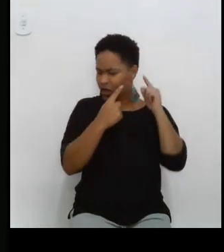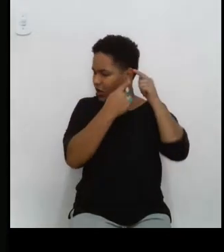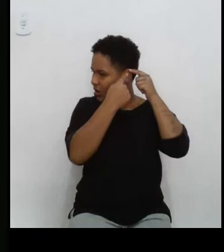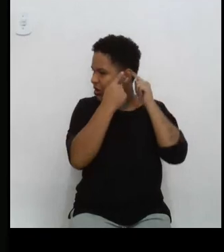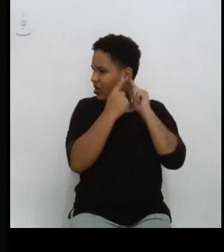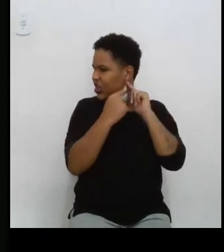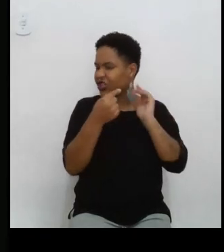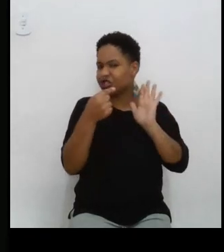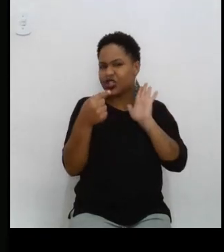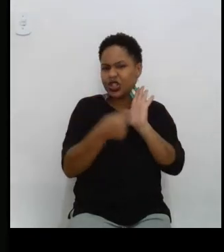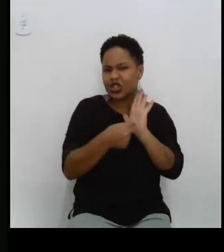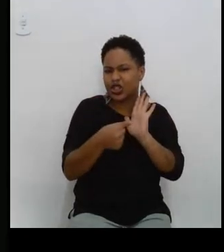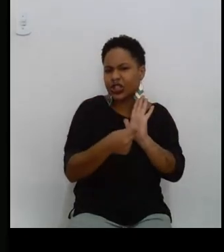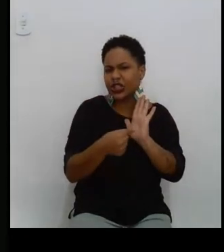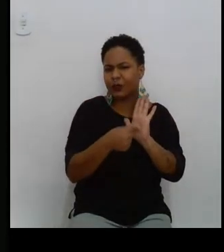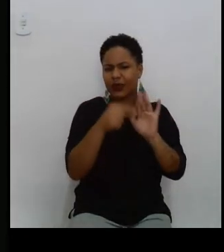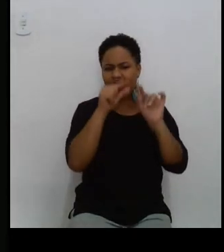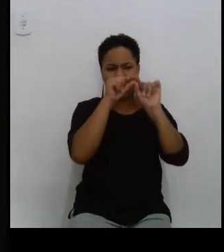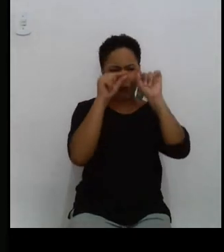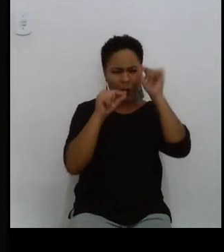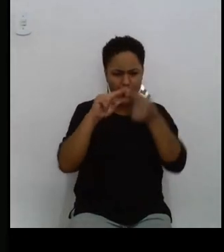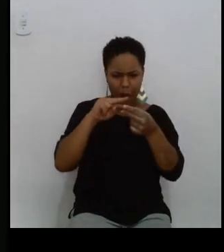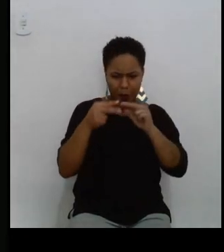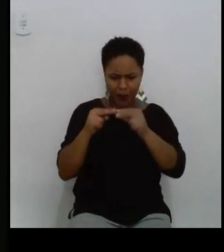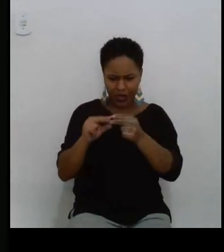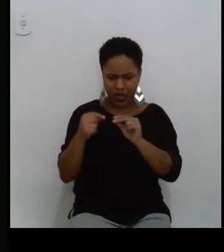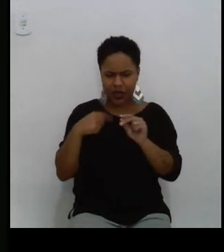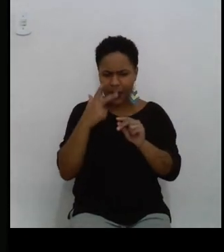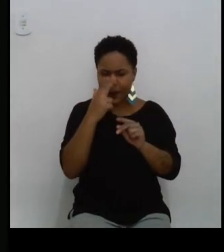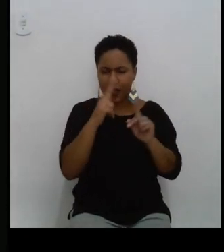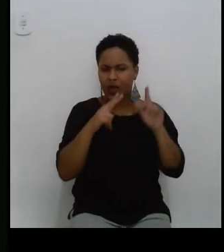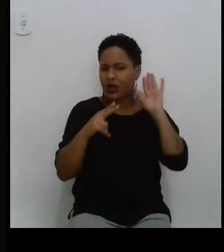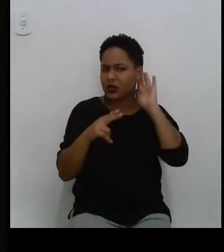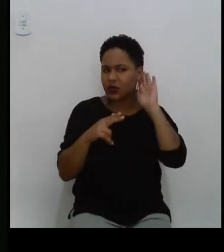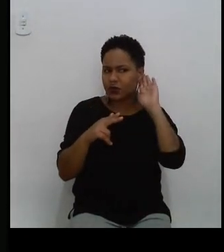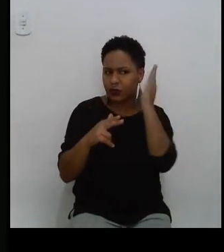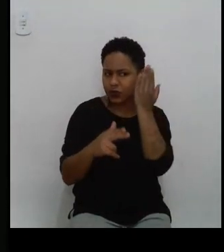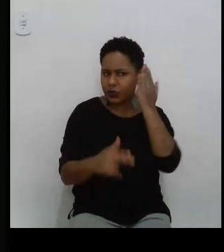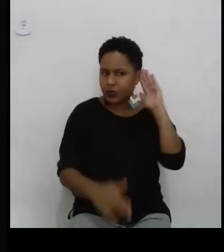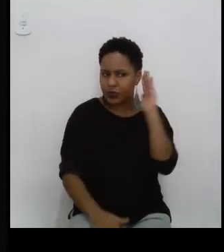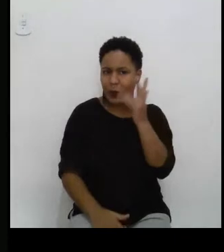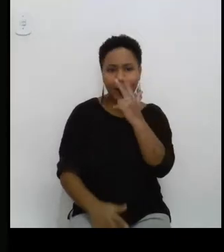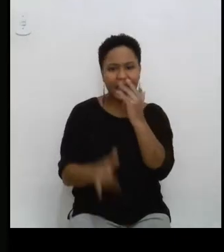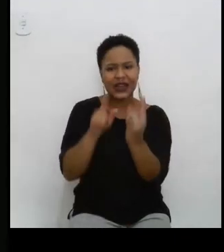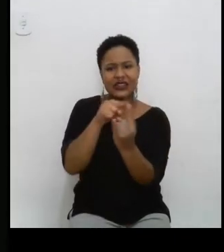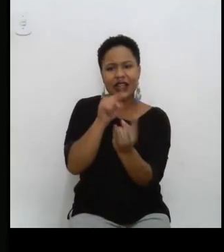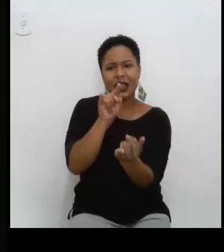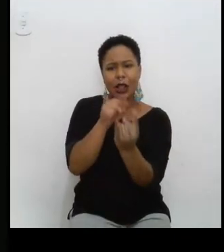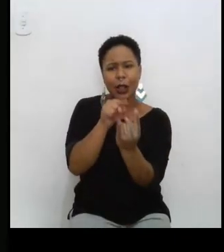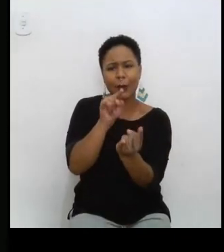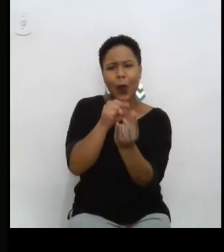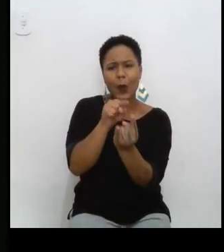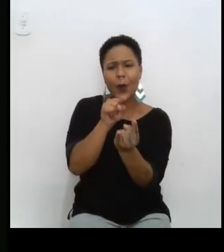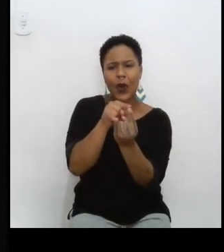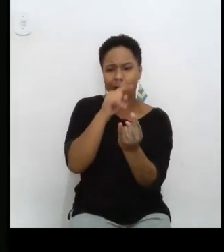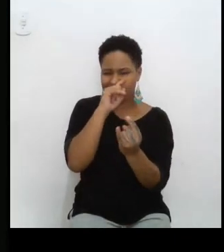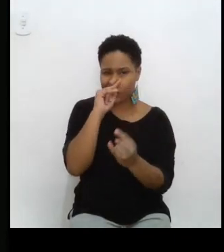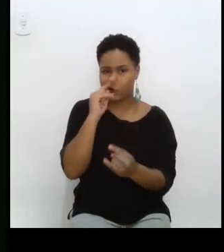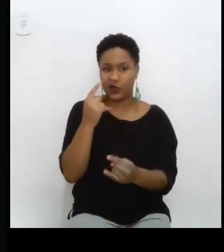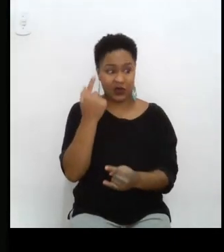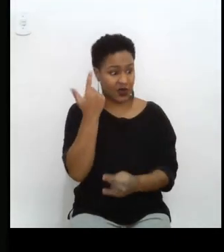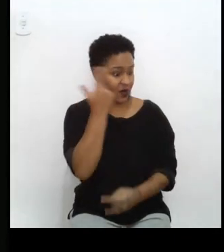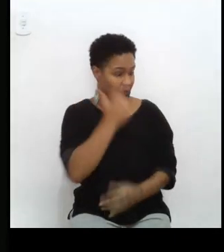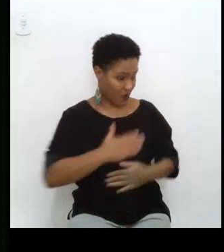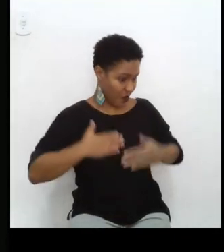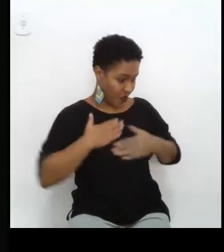Ela Mexe a orelha mecânica como hipopótamo levantando de um mergulho gostou sobreviviam enxame de